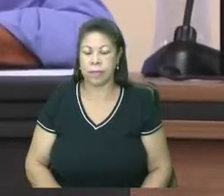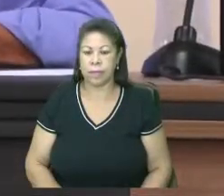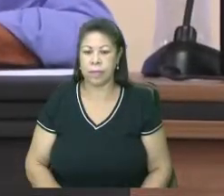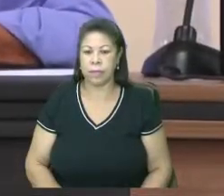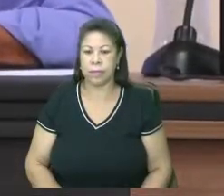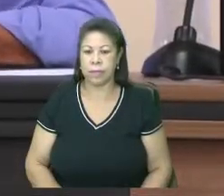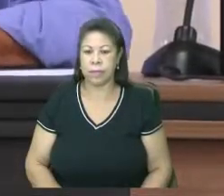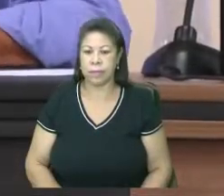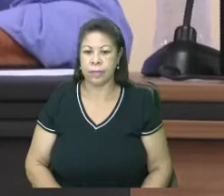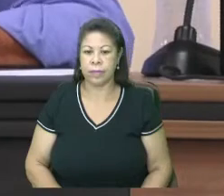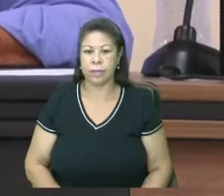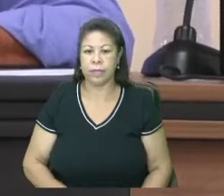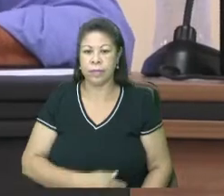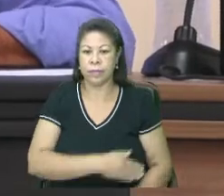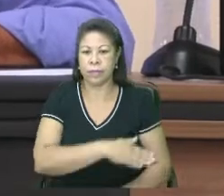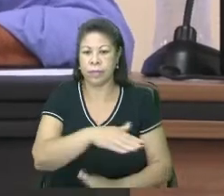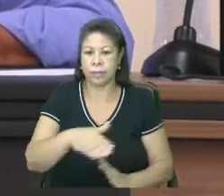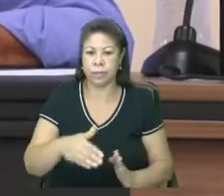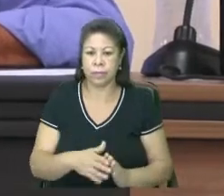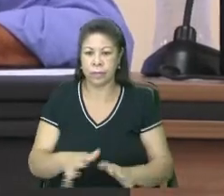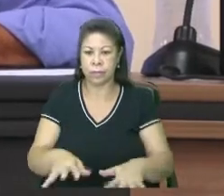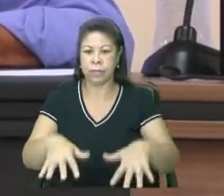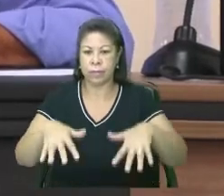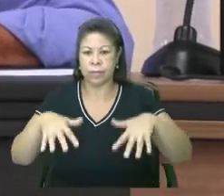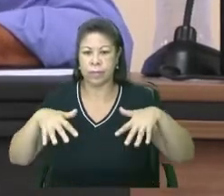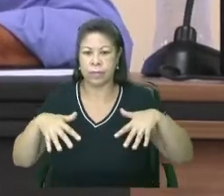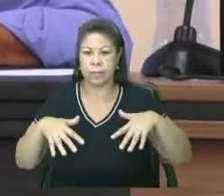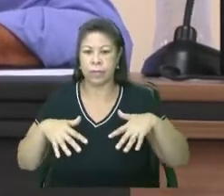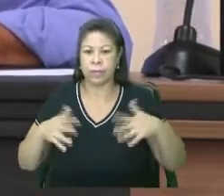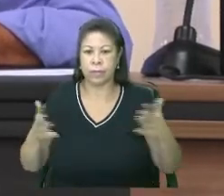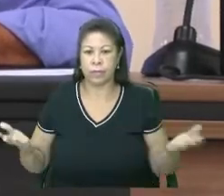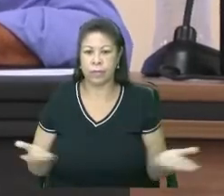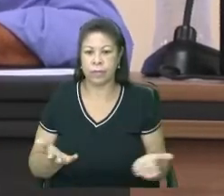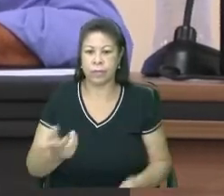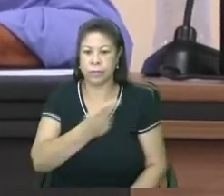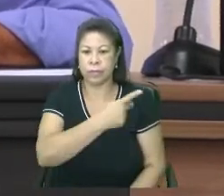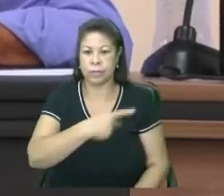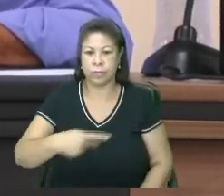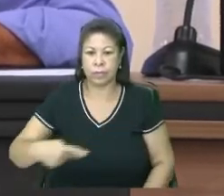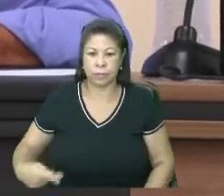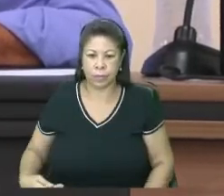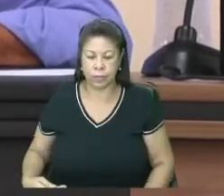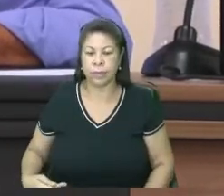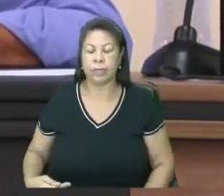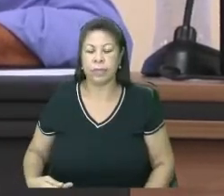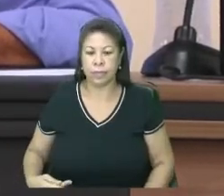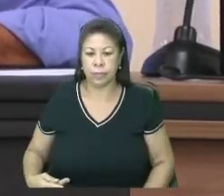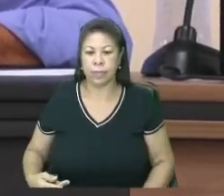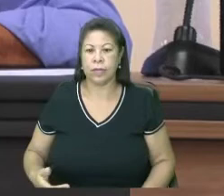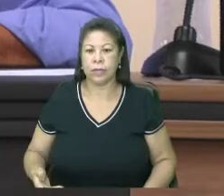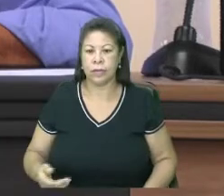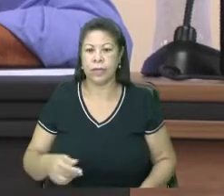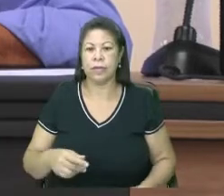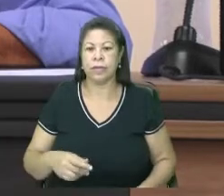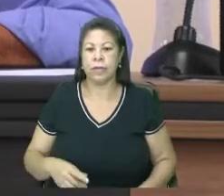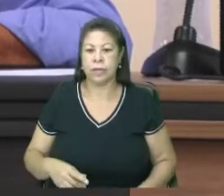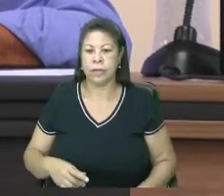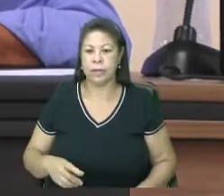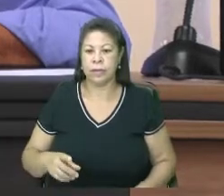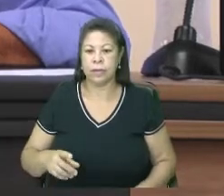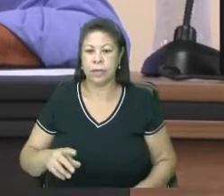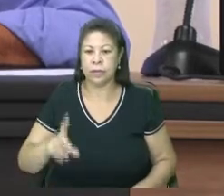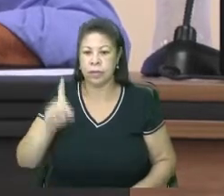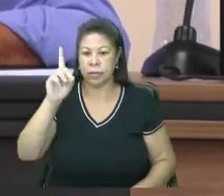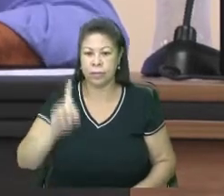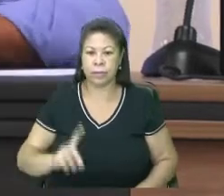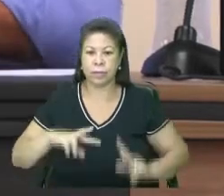Senhores presentes, na condição de presidente da Comissão de Desenvolvimento, Bem-Estar Social, Direitos Humanos e Cidadania